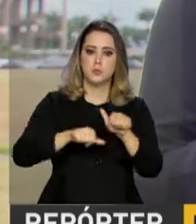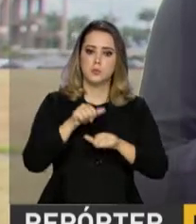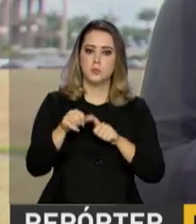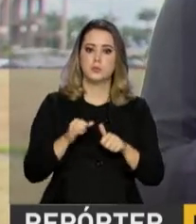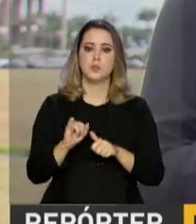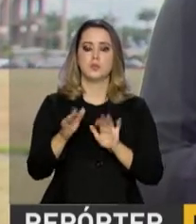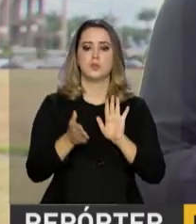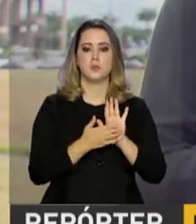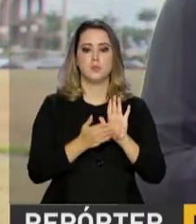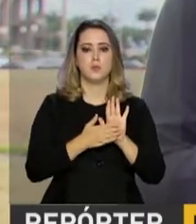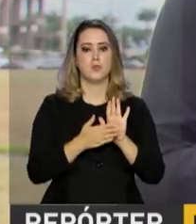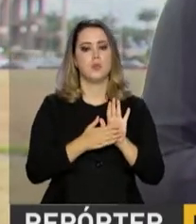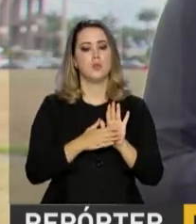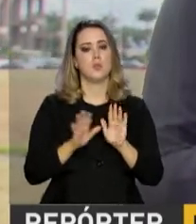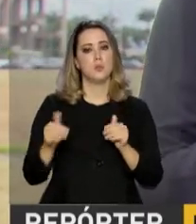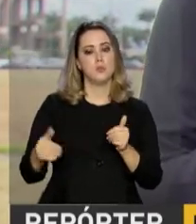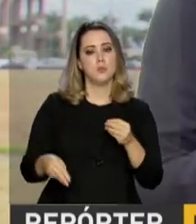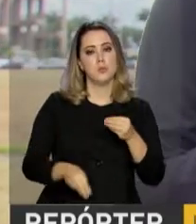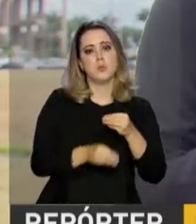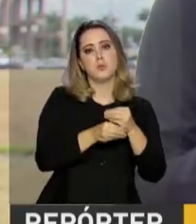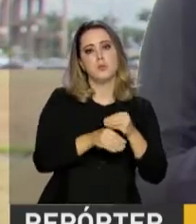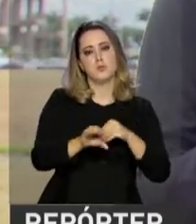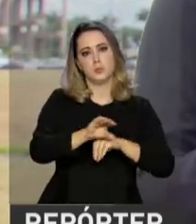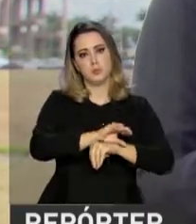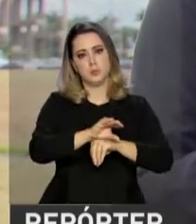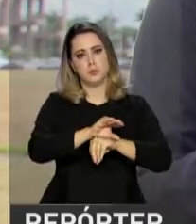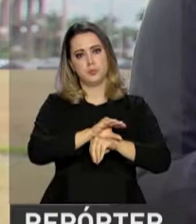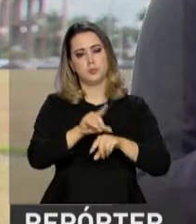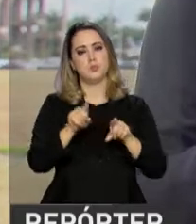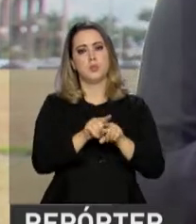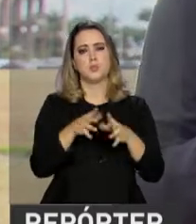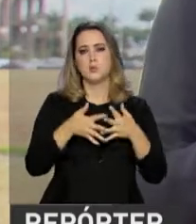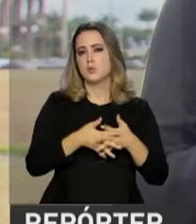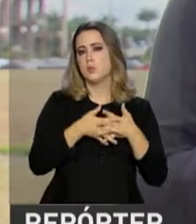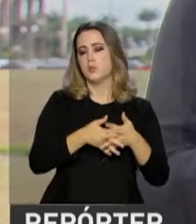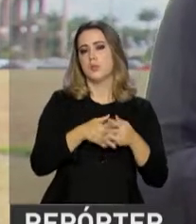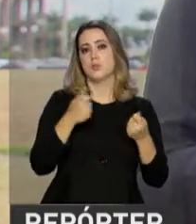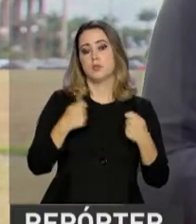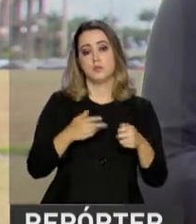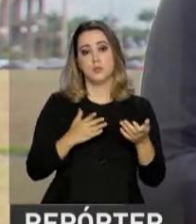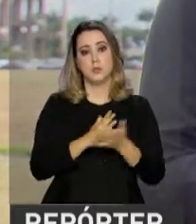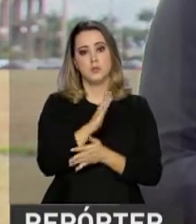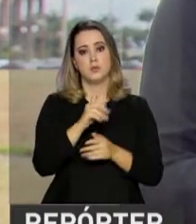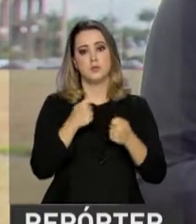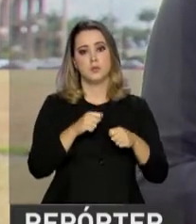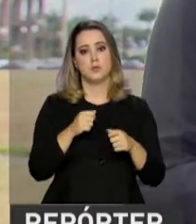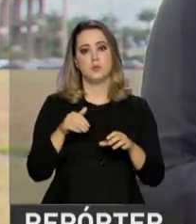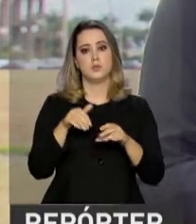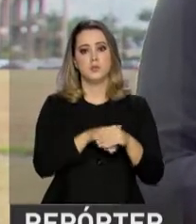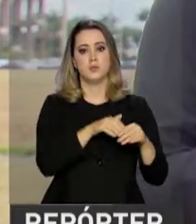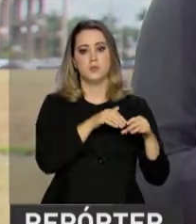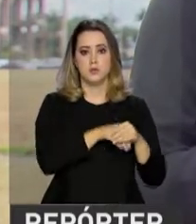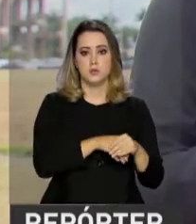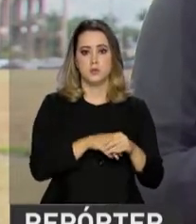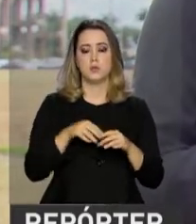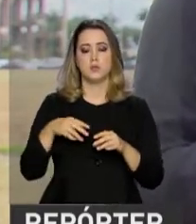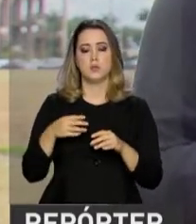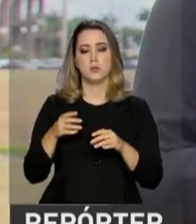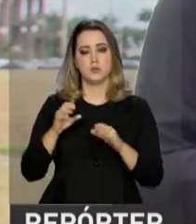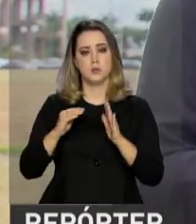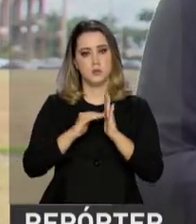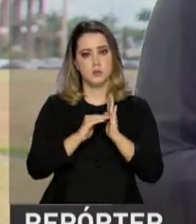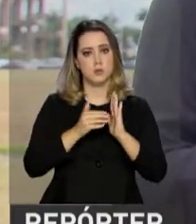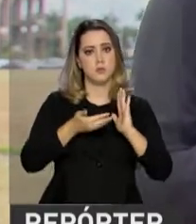por proposta de emenda à Constituição, que é mais complexa e, para ser aprovada, precisa ser votada duas vezes na Câmara e